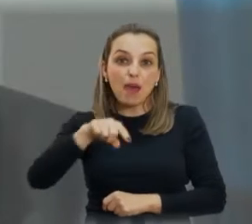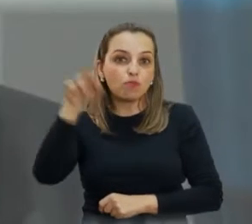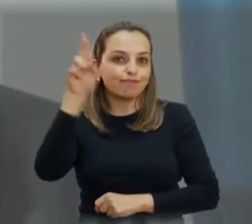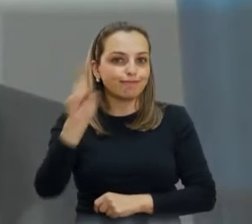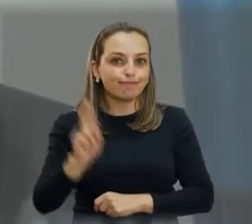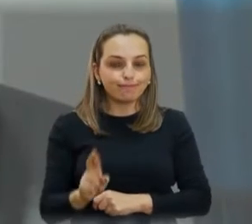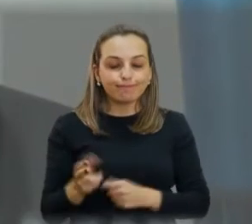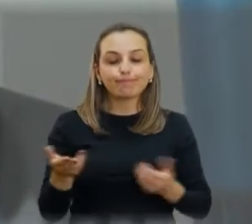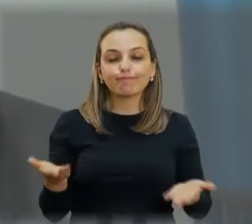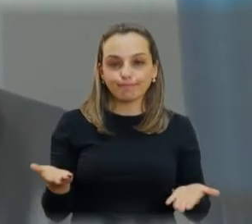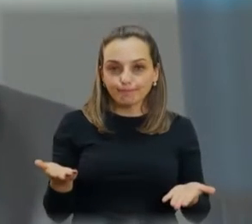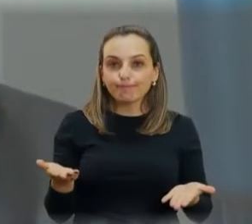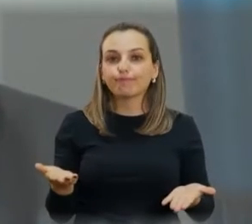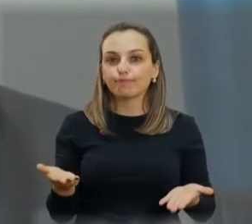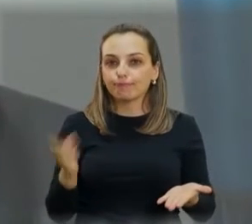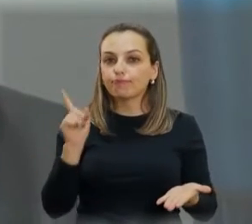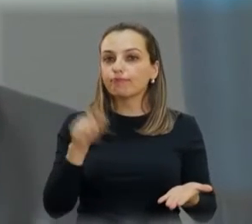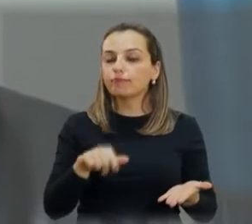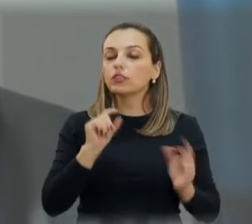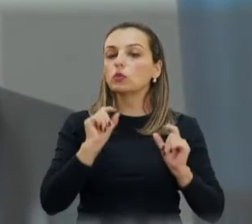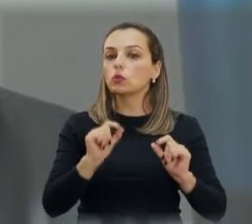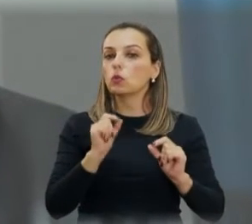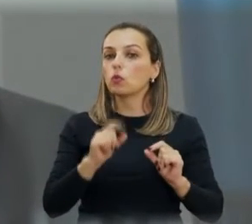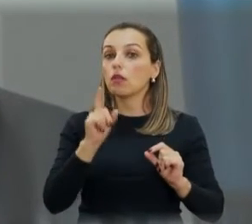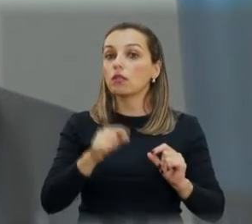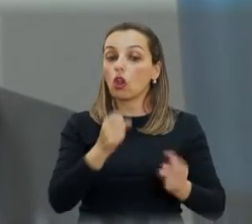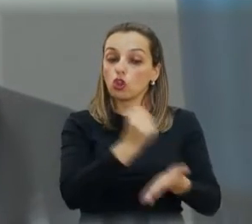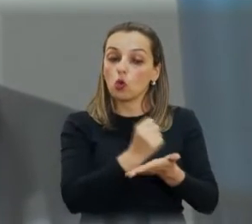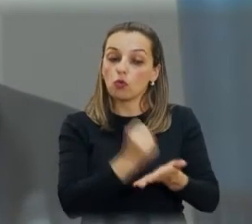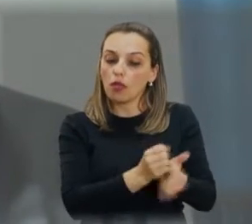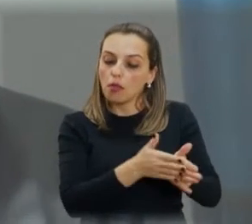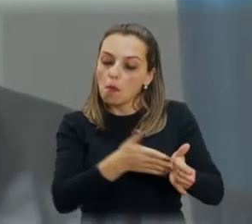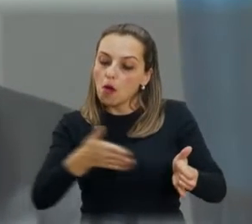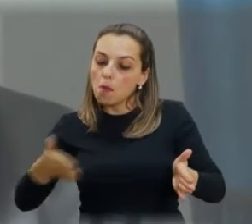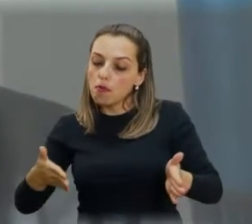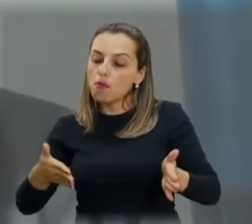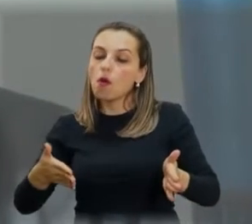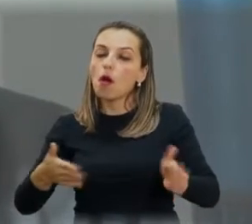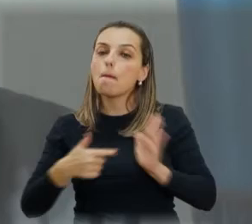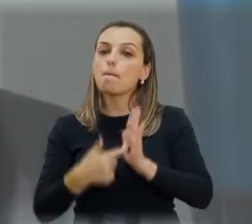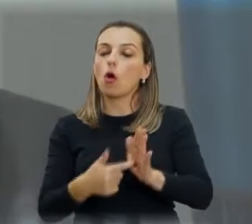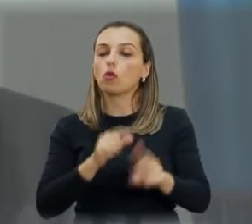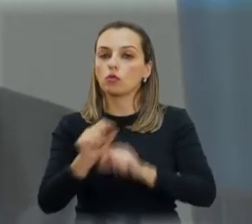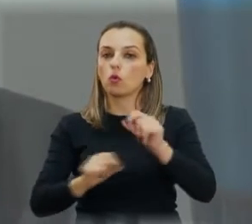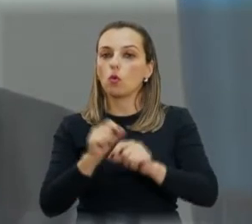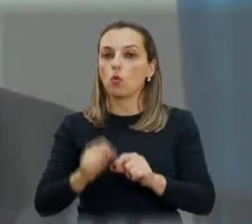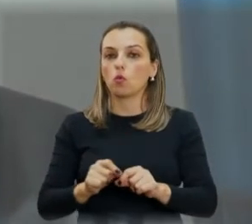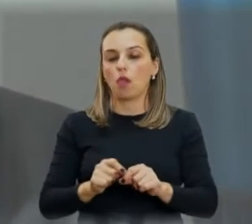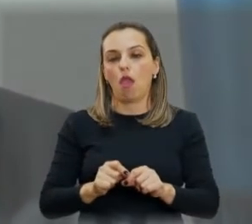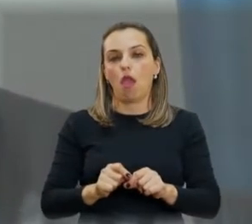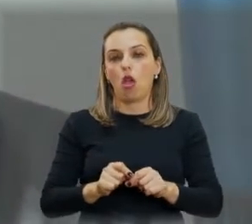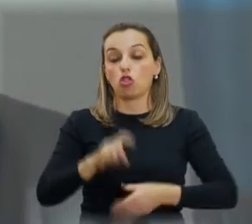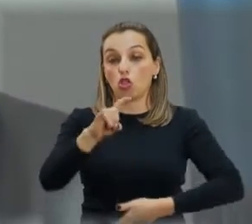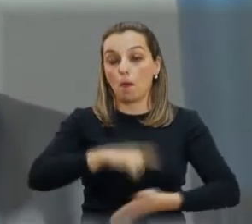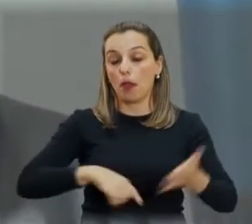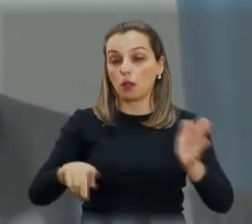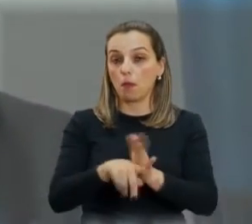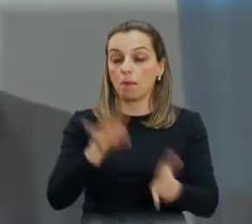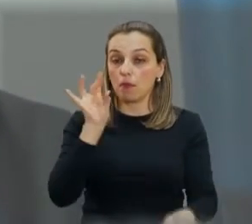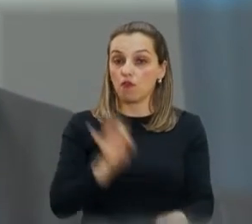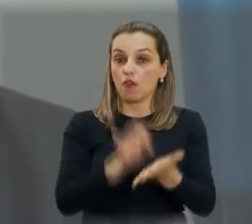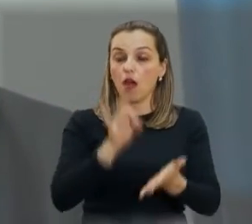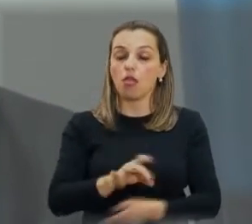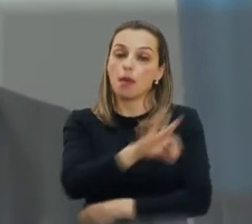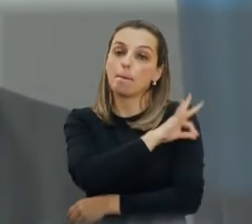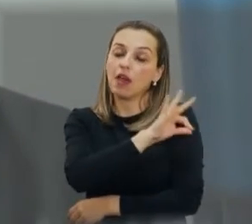R$ 10.000. Os números levantados perante o contrato prorrogado estão nos atos oficiais da Prefeitura. Será que não seria mais